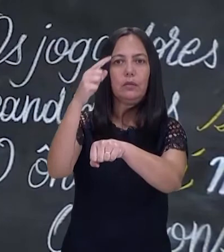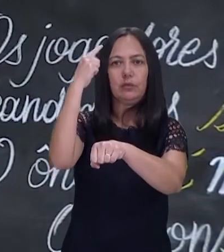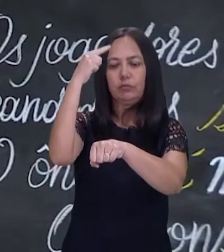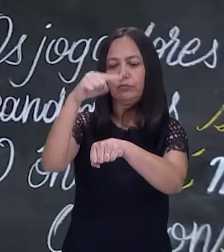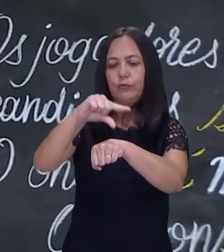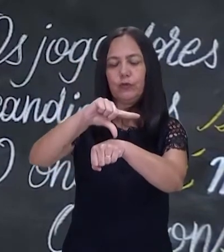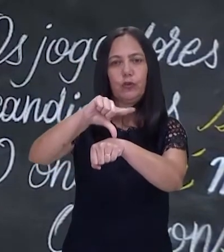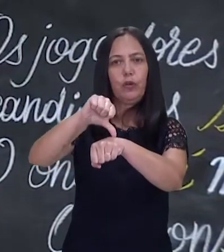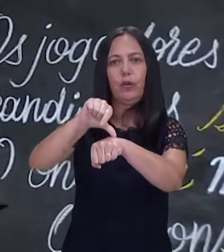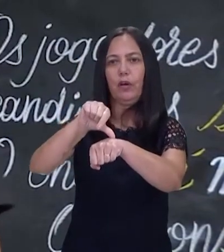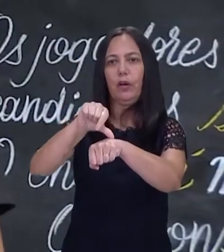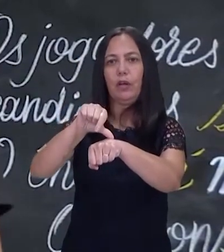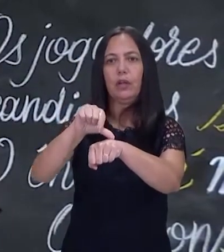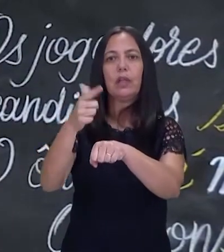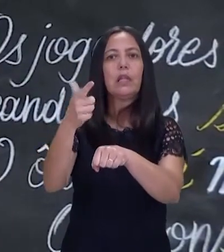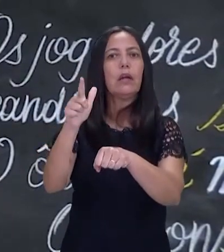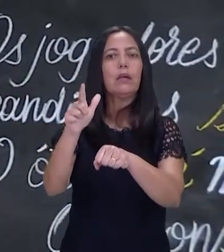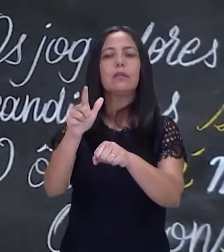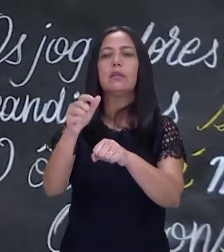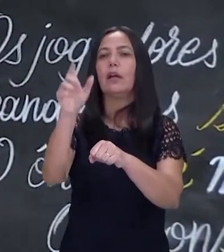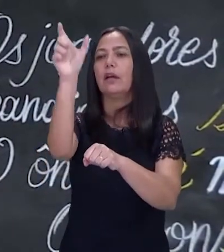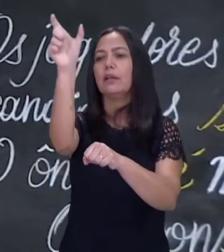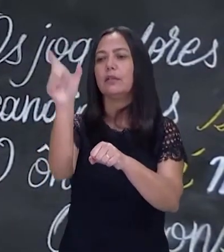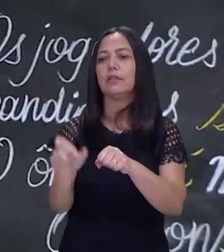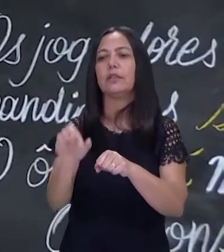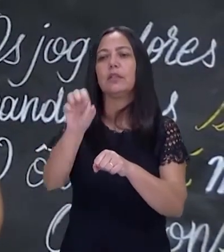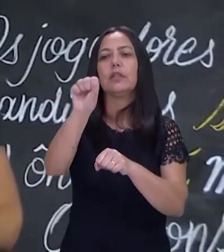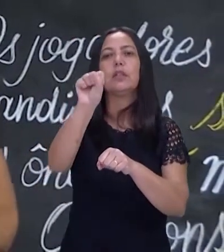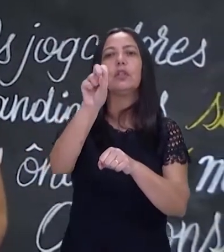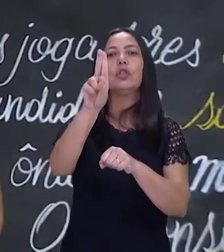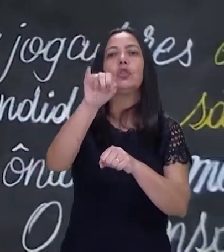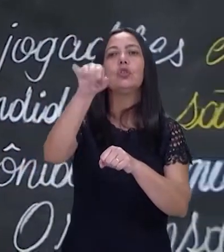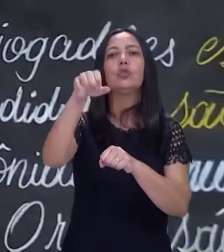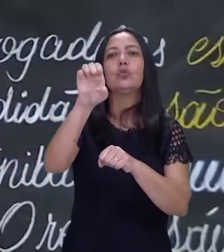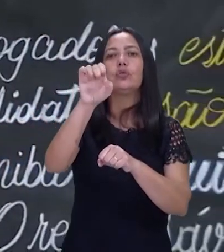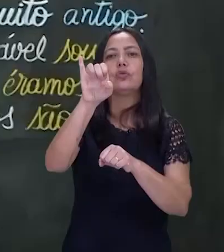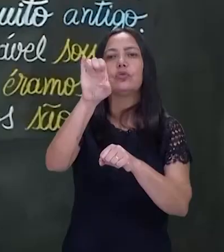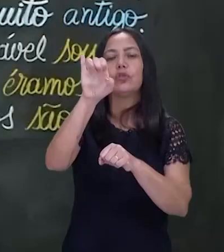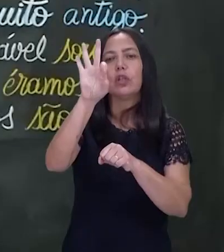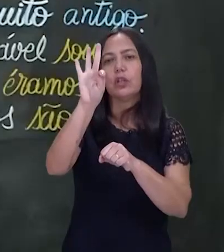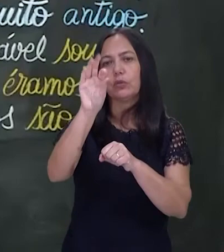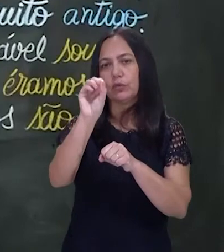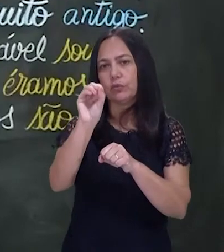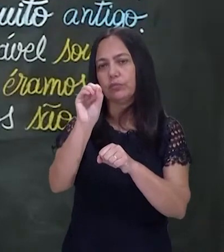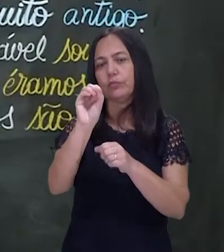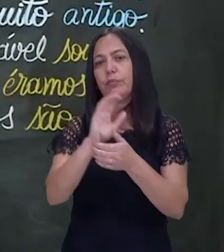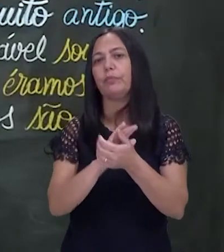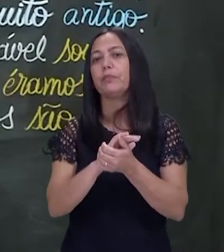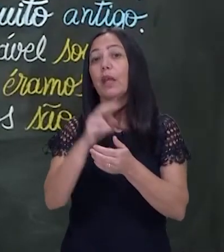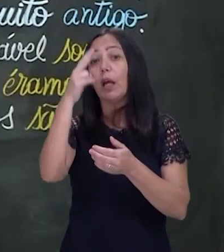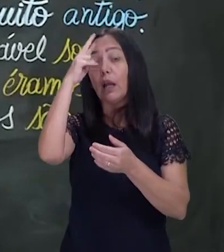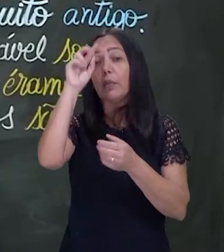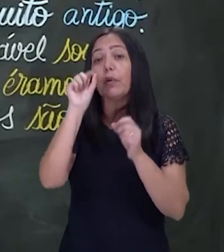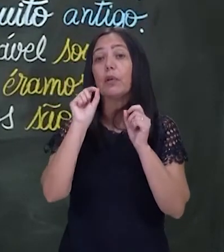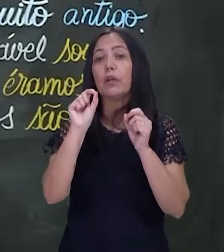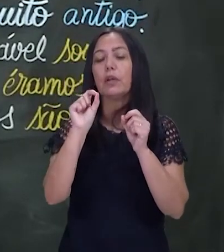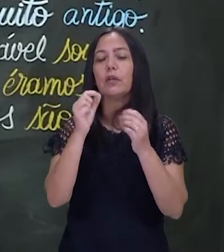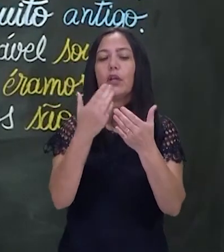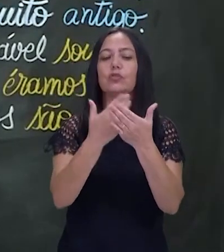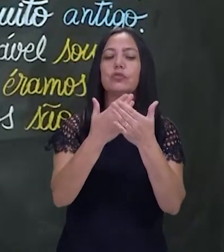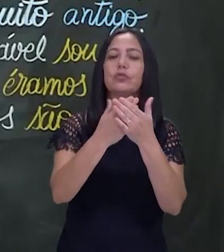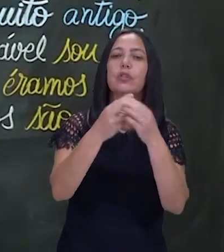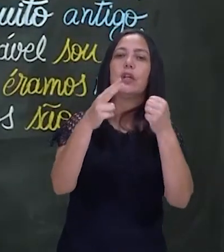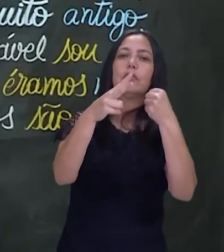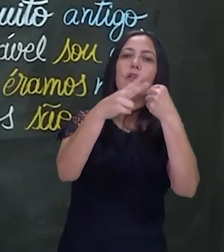predicativa do que de sujeito, porque esses verbos impessoais, eles não apresentam sujeito. Então, vamos lembrar, estamos estudando verbo